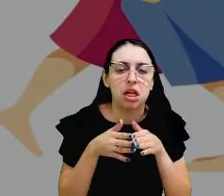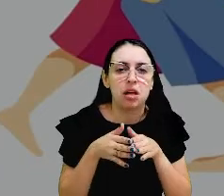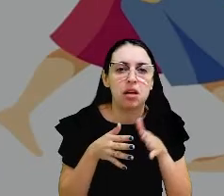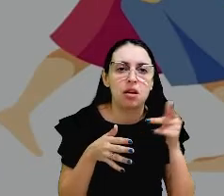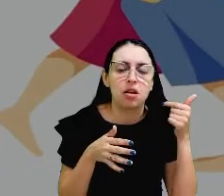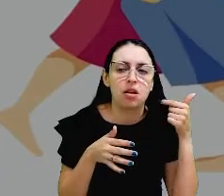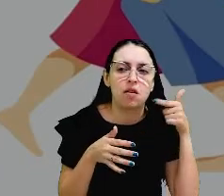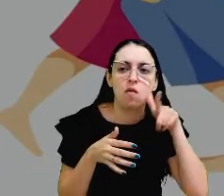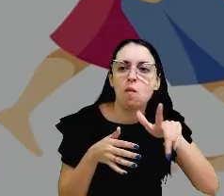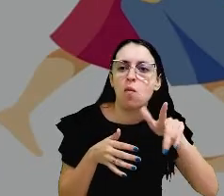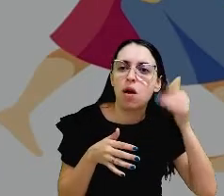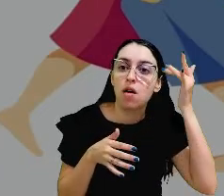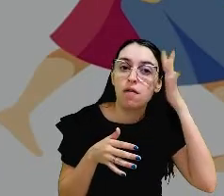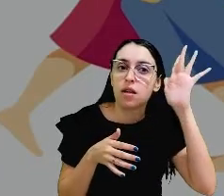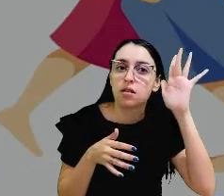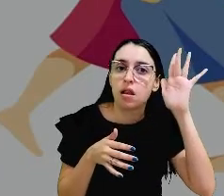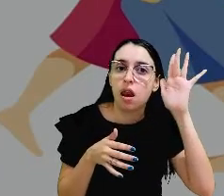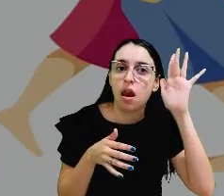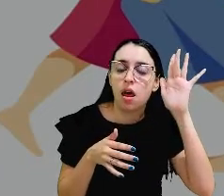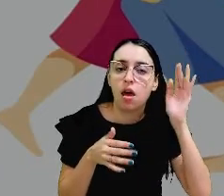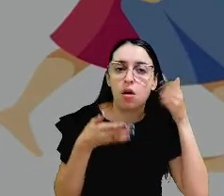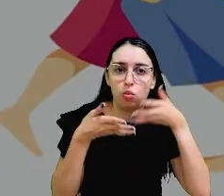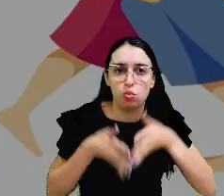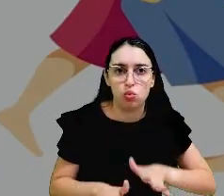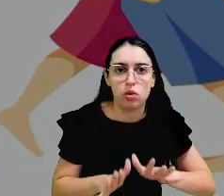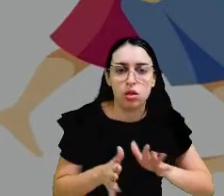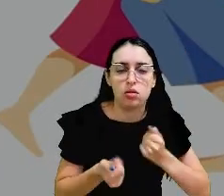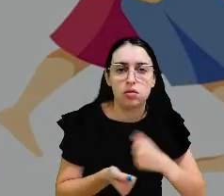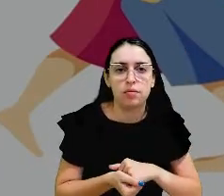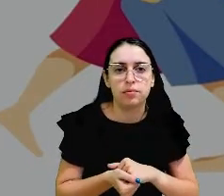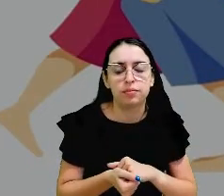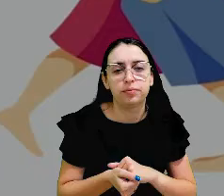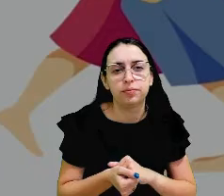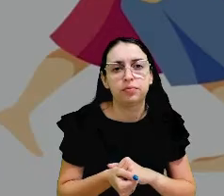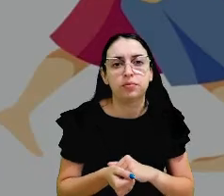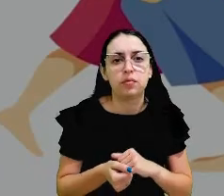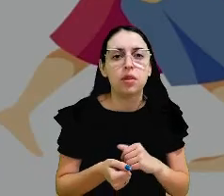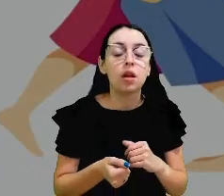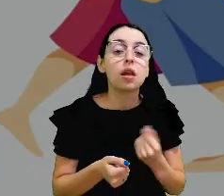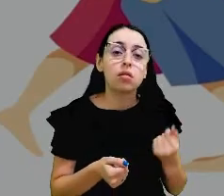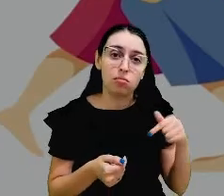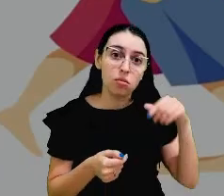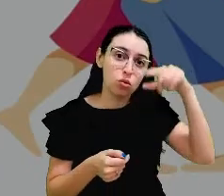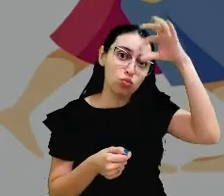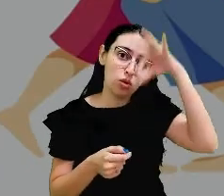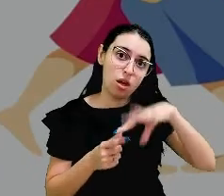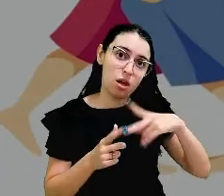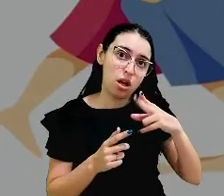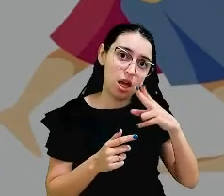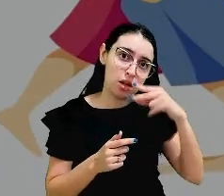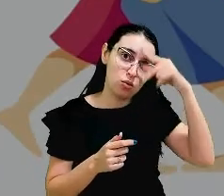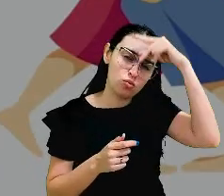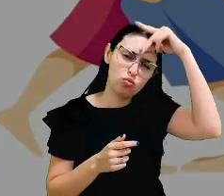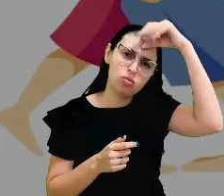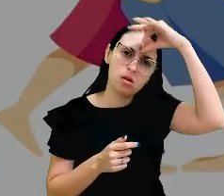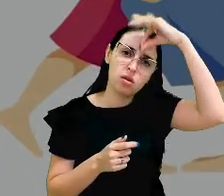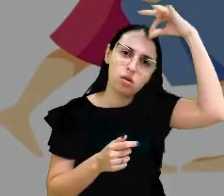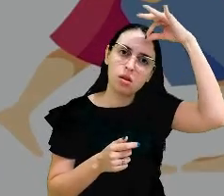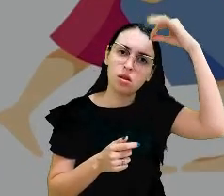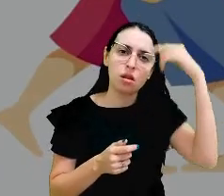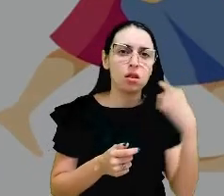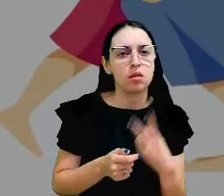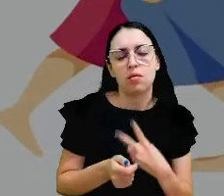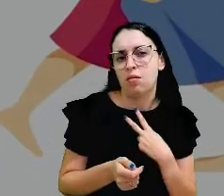facilitar o nascimento do bebê. Ocorre que a episiotomia, ela já não é uma